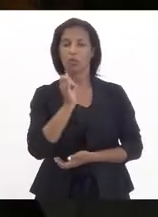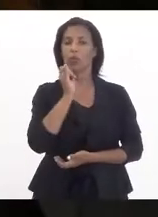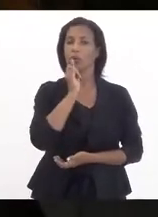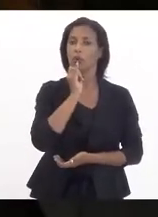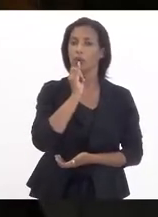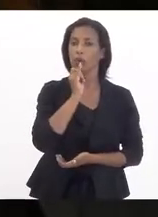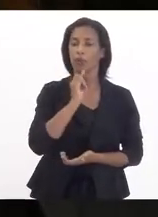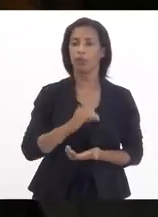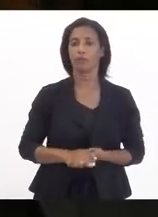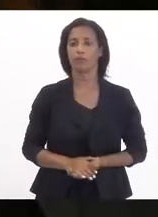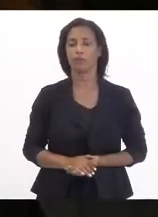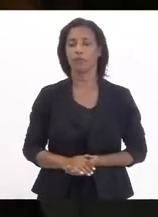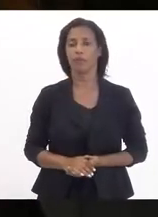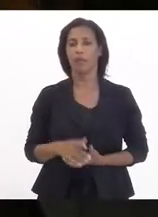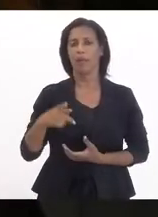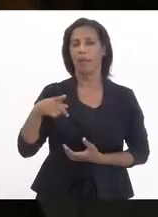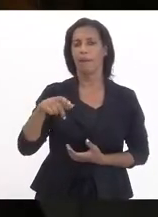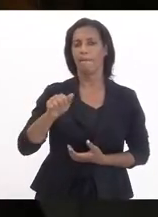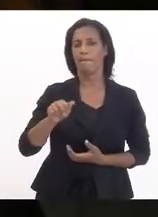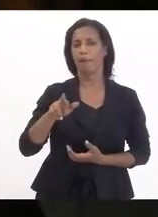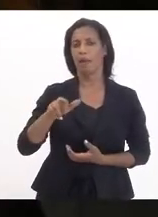exemplo, Paracambi,